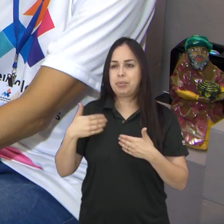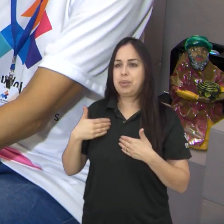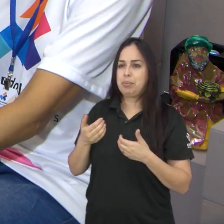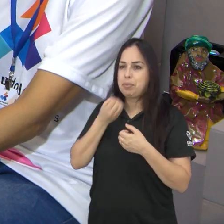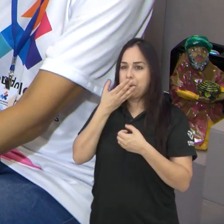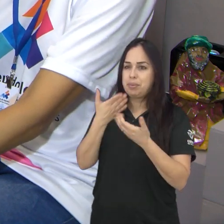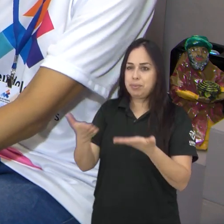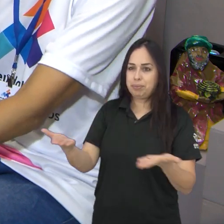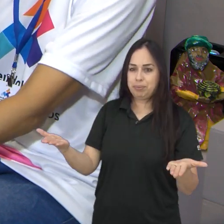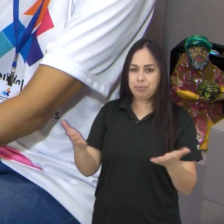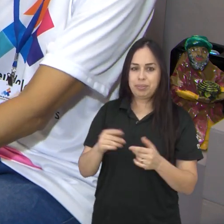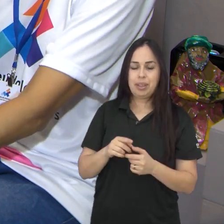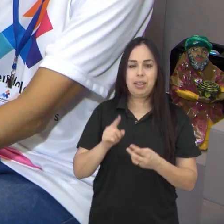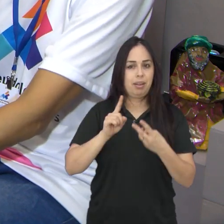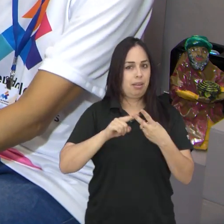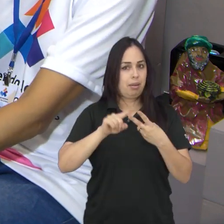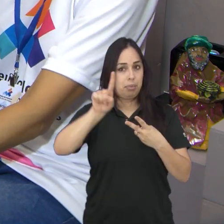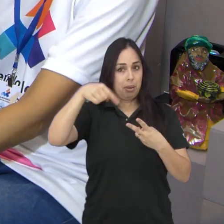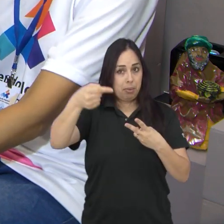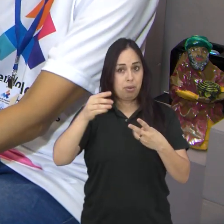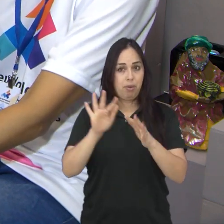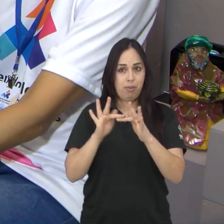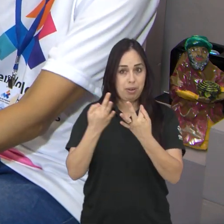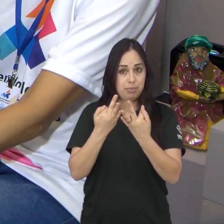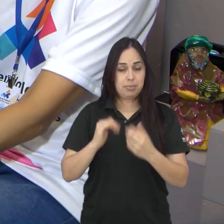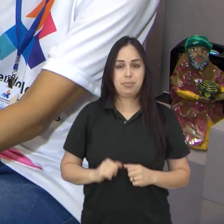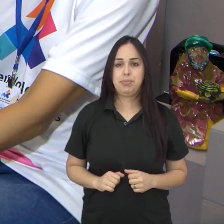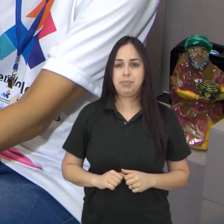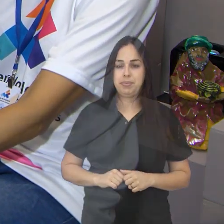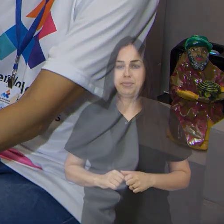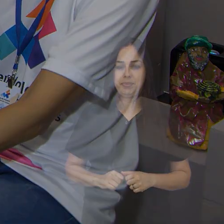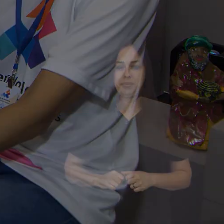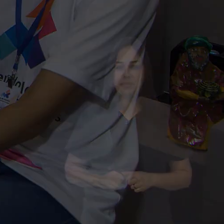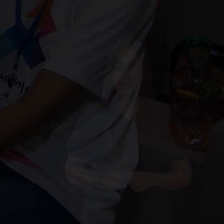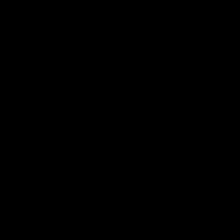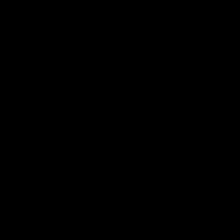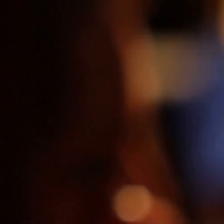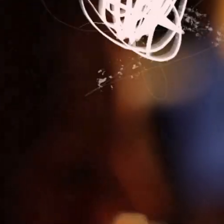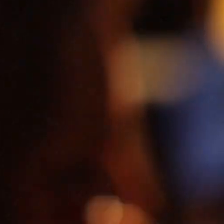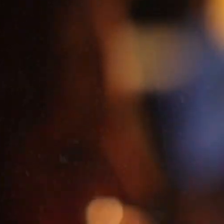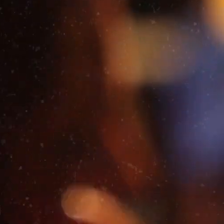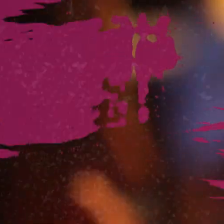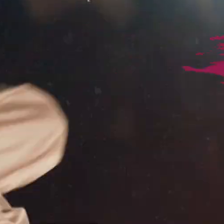Maria. Obrigada, sejam bem-vindos. Próximo bloco com a família, hein? A gente já volta.